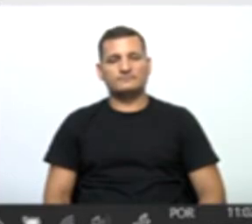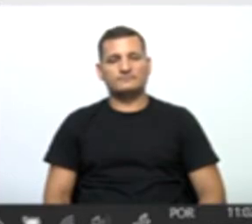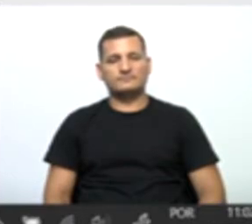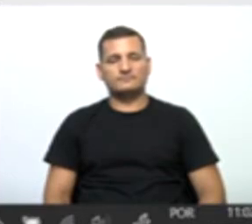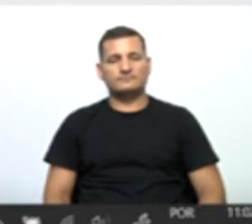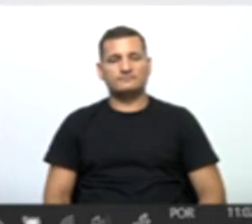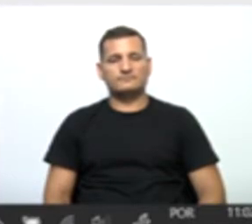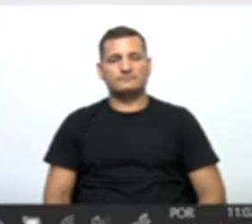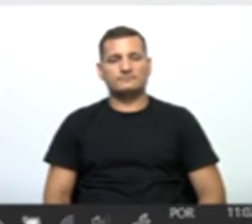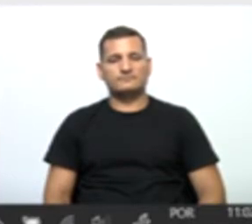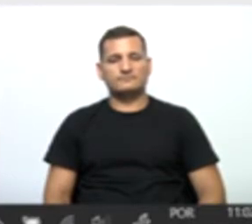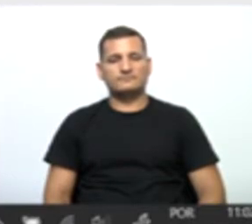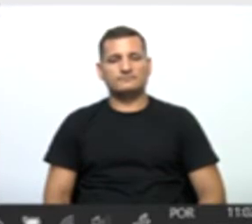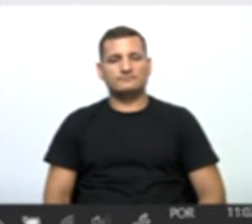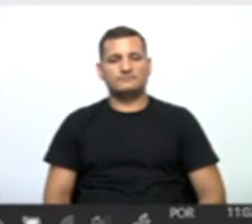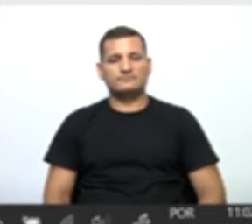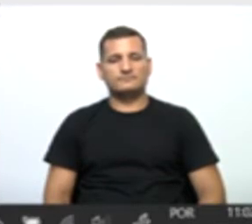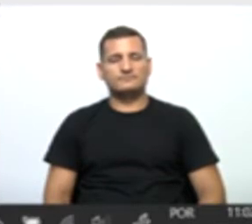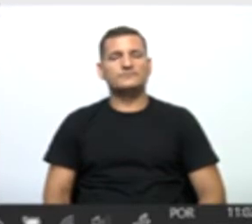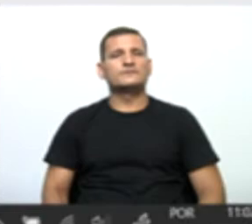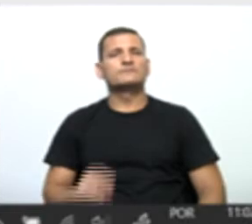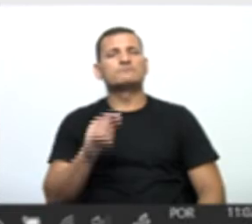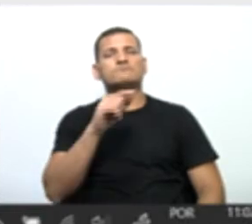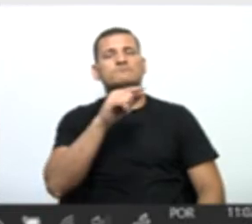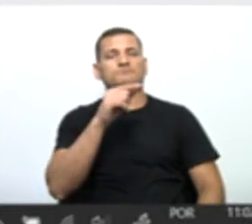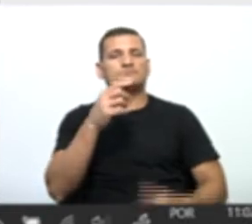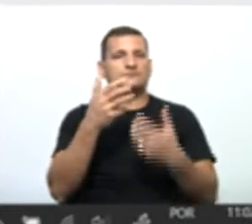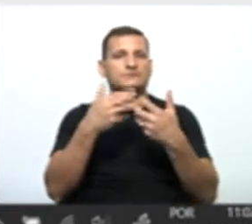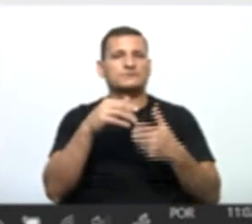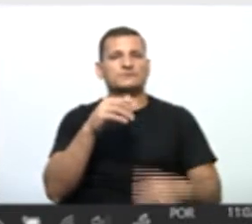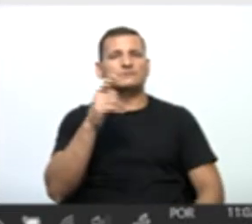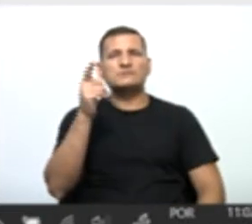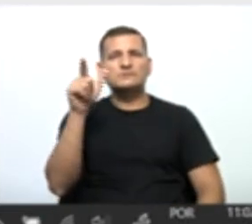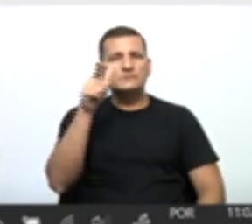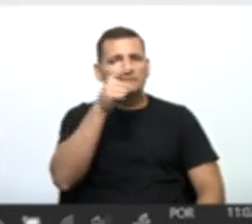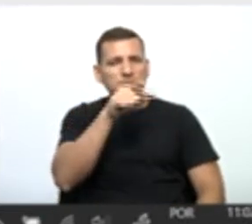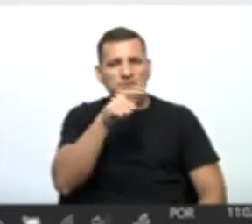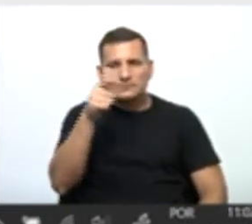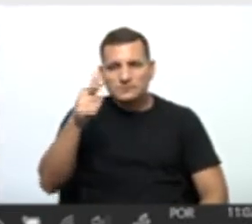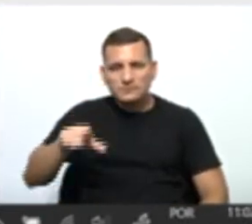Olha aí. Olha algumas repetições aqui, gente, ó.